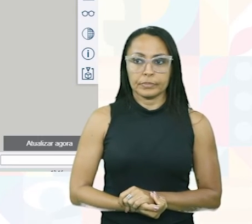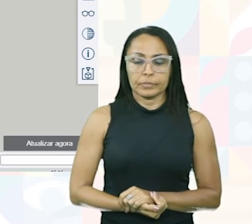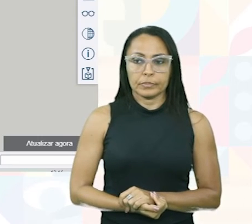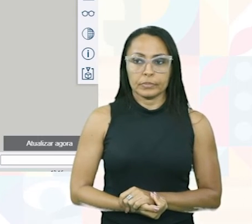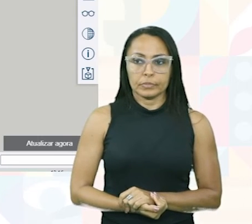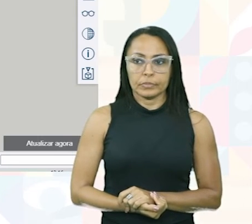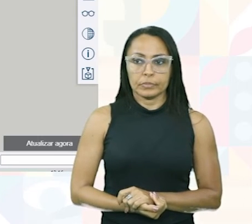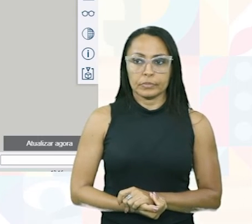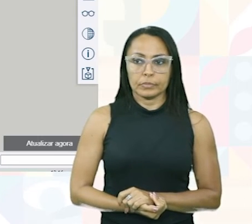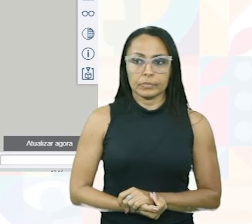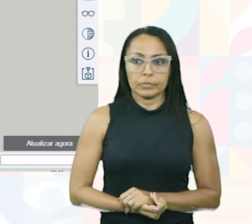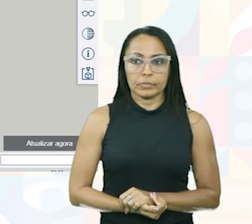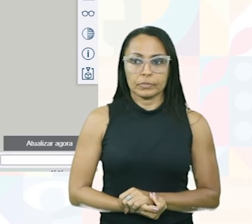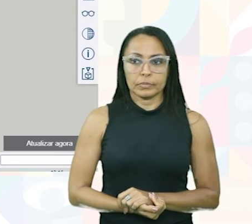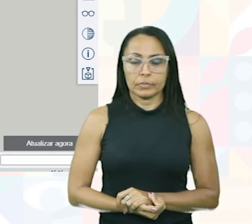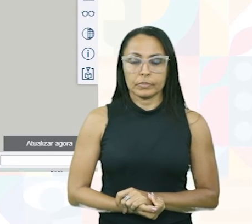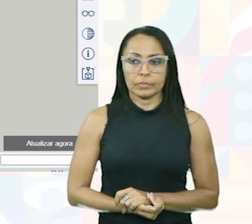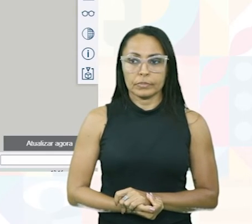Então, ó.